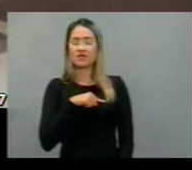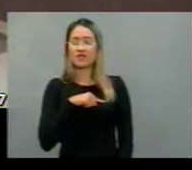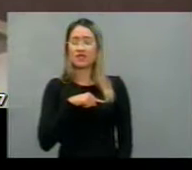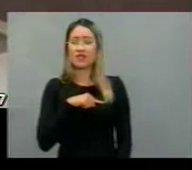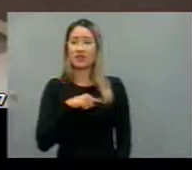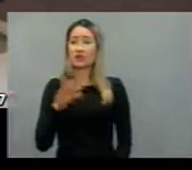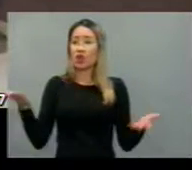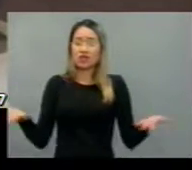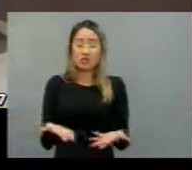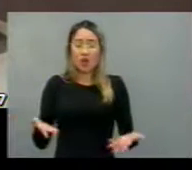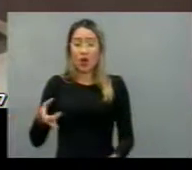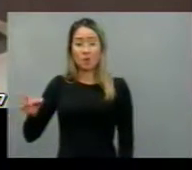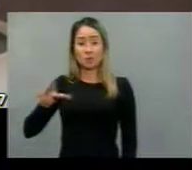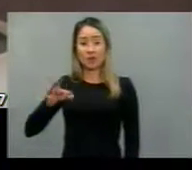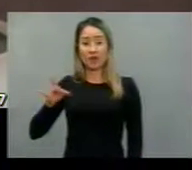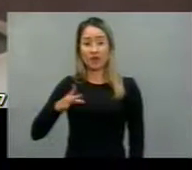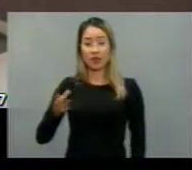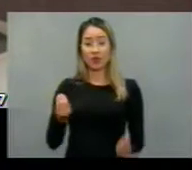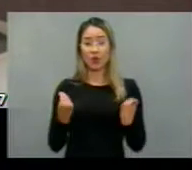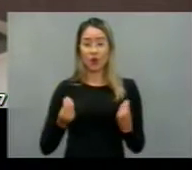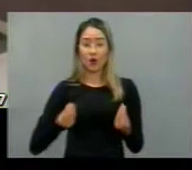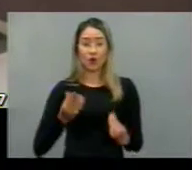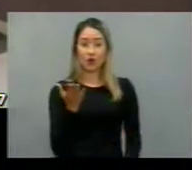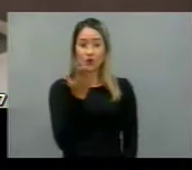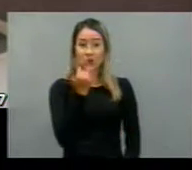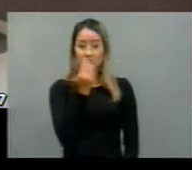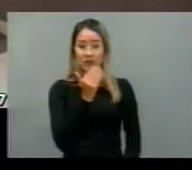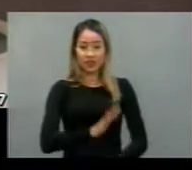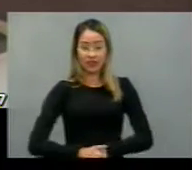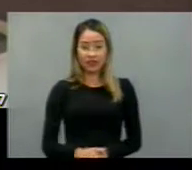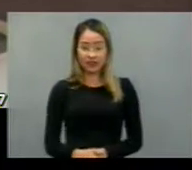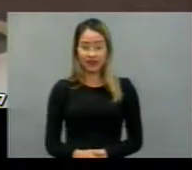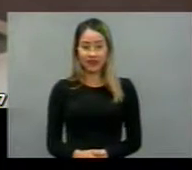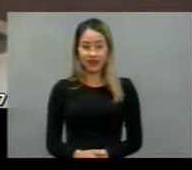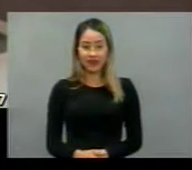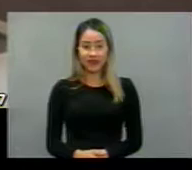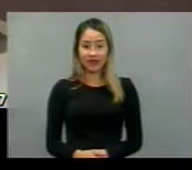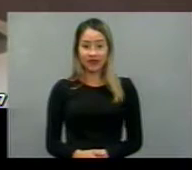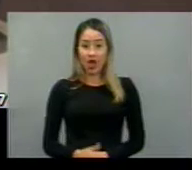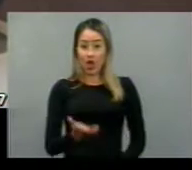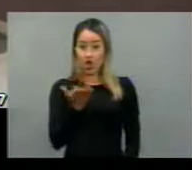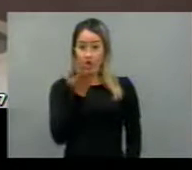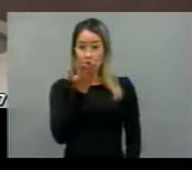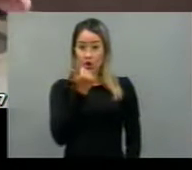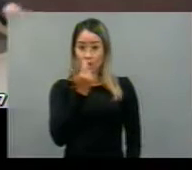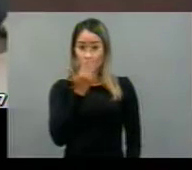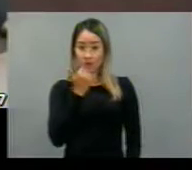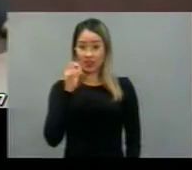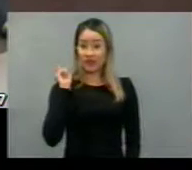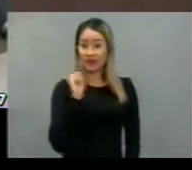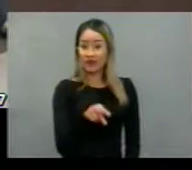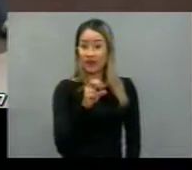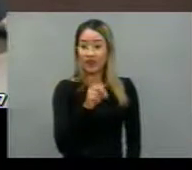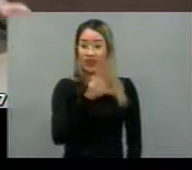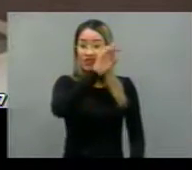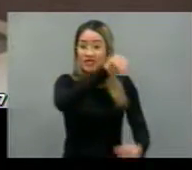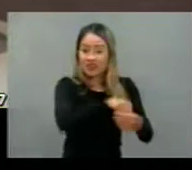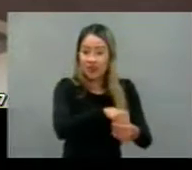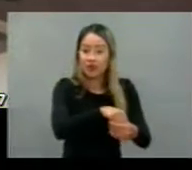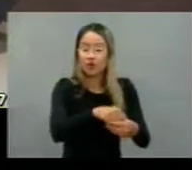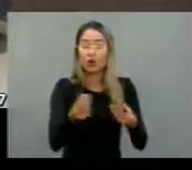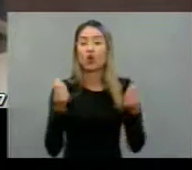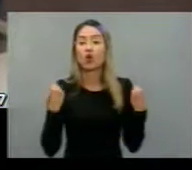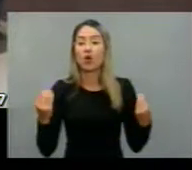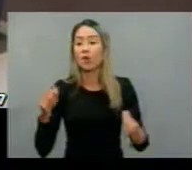reféns desta indústria, que não é uma indústria do alimento, acaba sendo uma indústria da morte do meio ambiente e